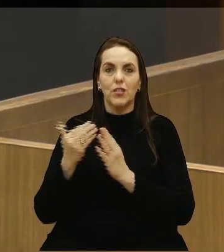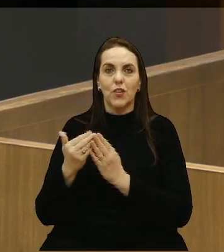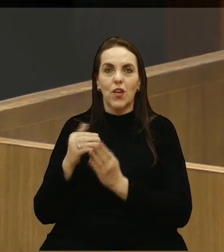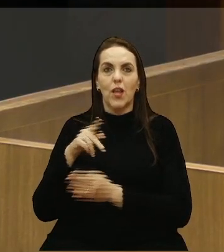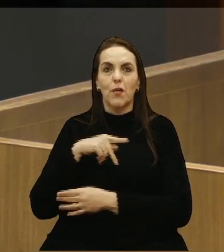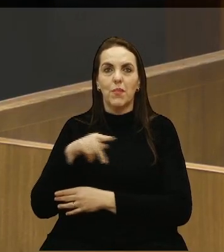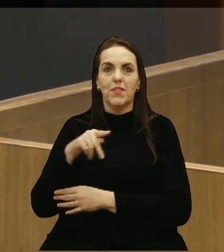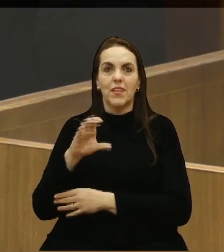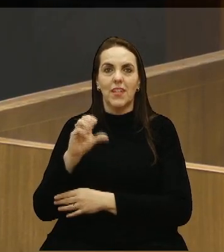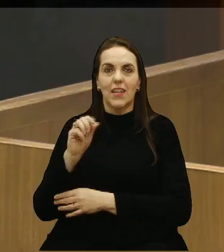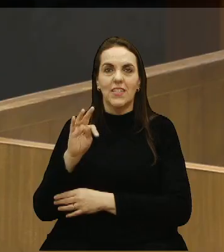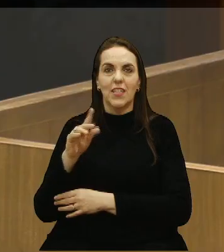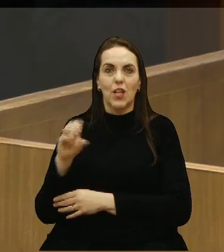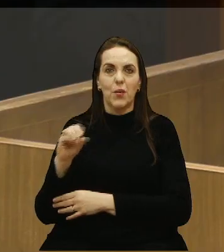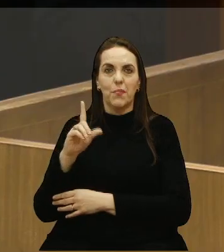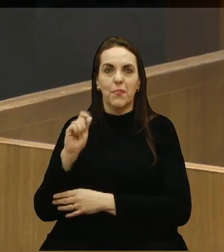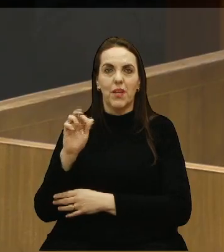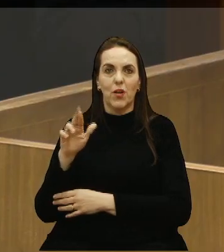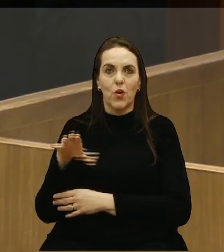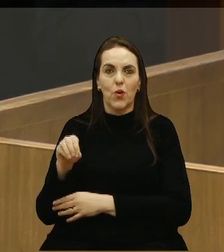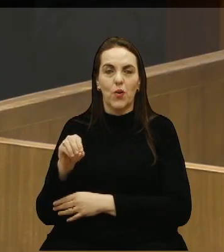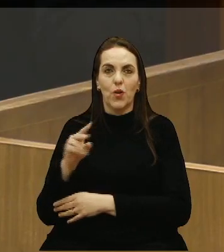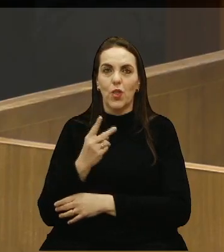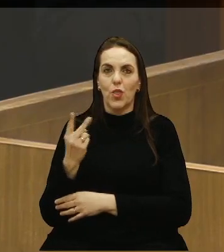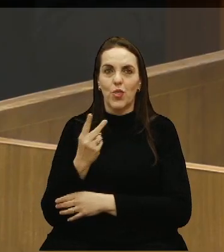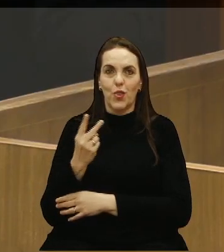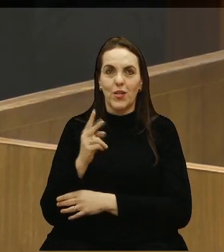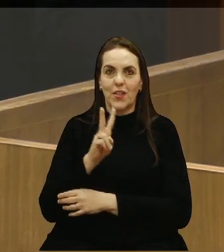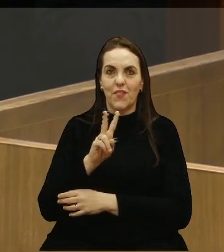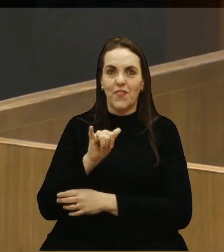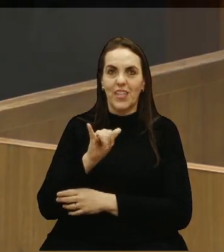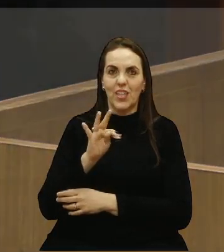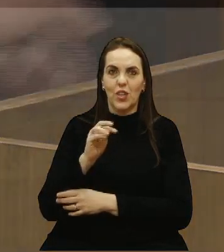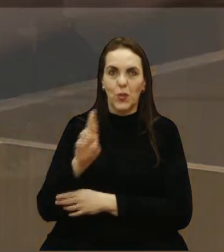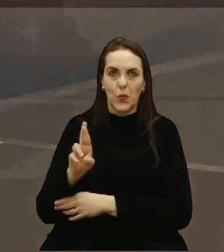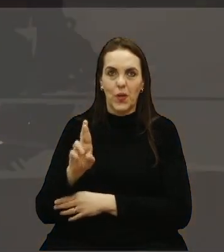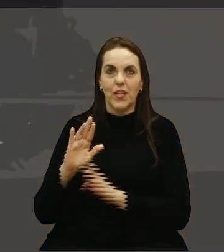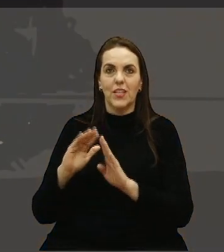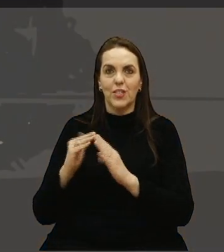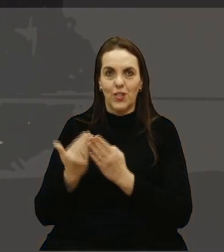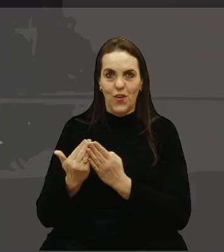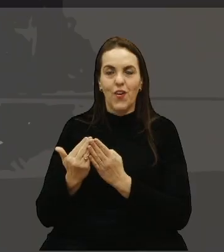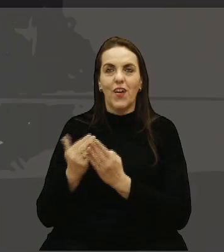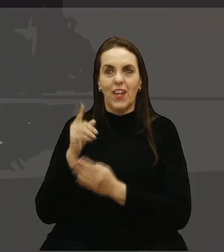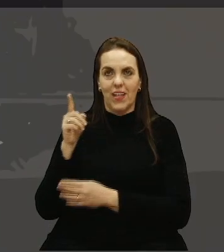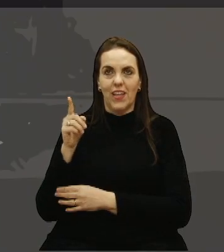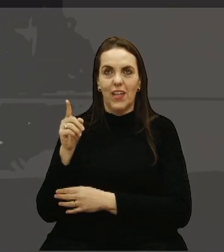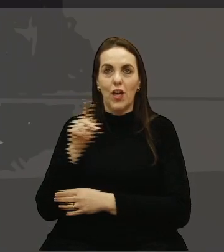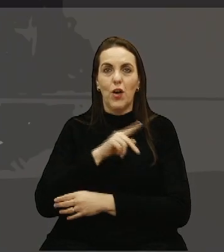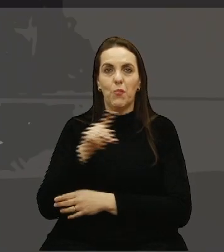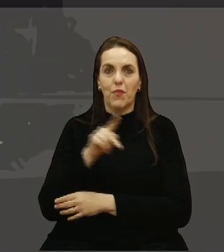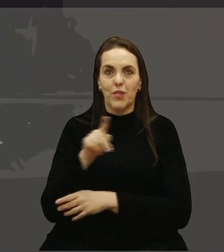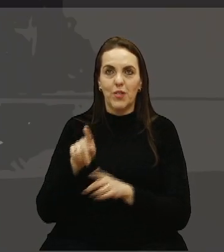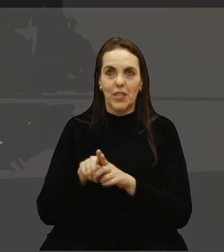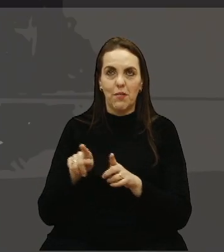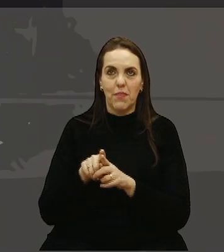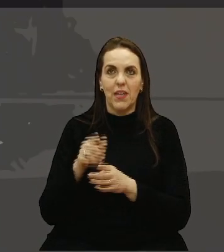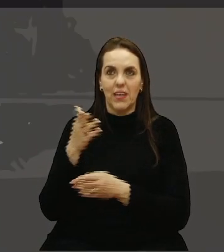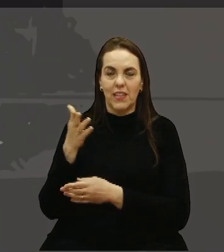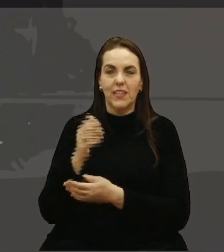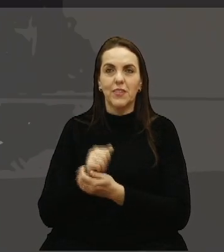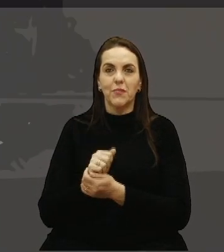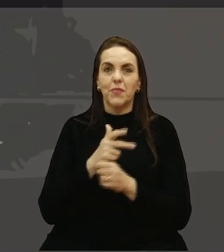Branco, e os dois Vitor, da Escola Castelo Branco. O professor Saulo Velasco. É só o